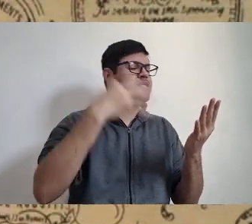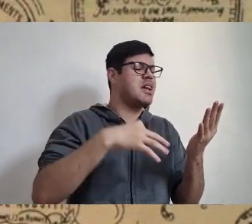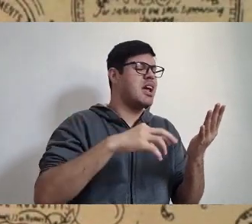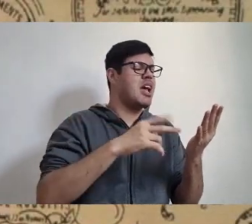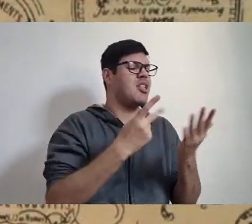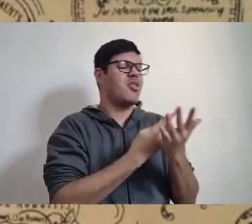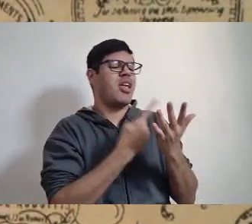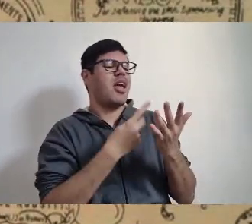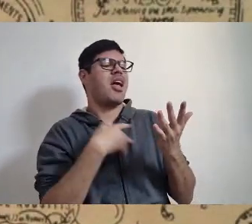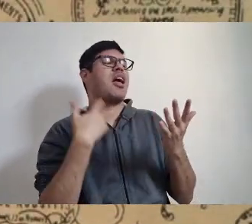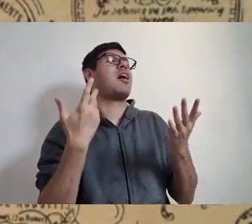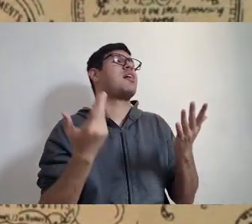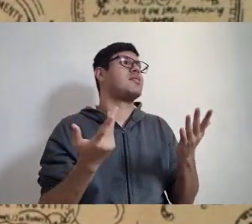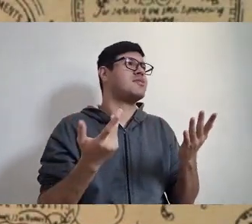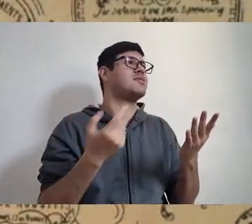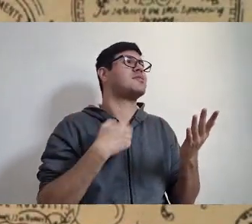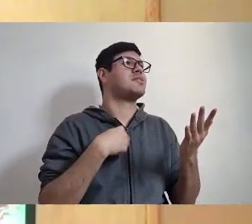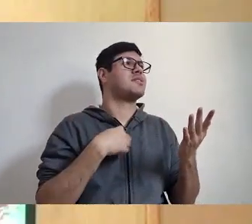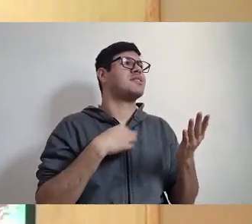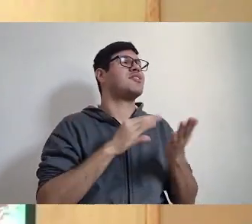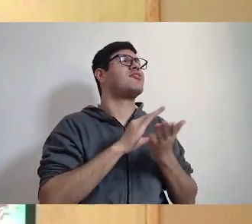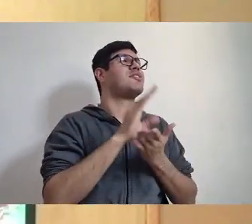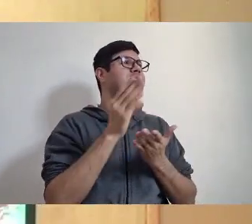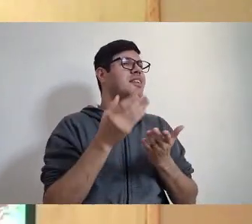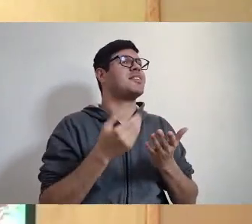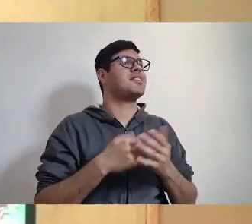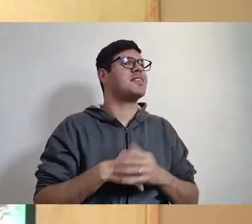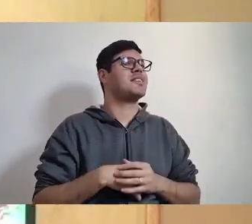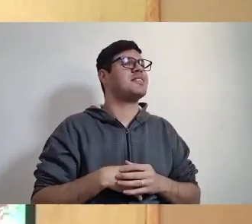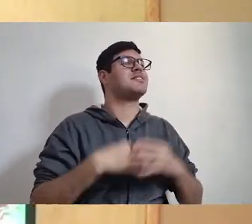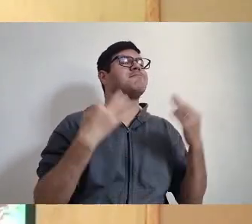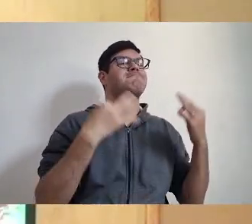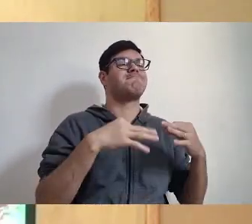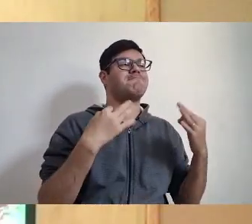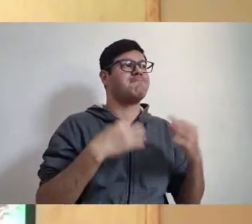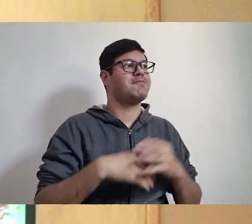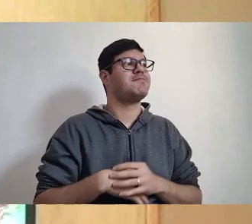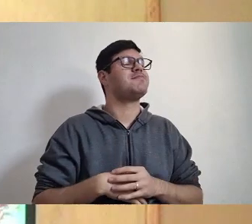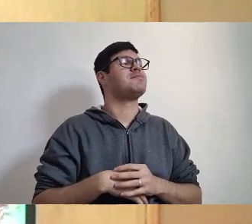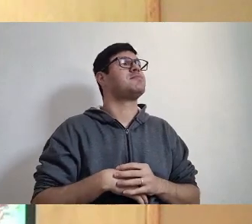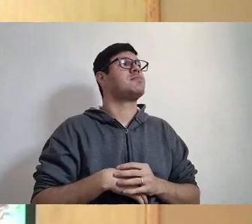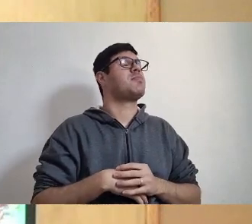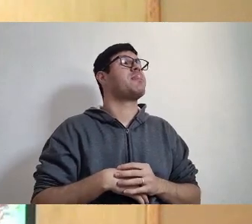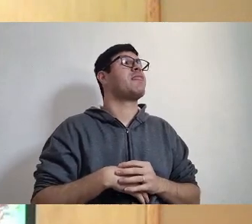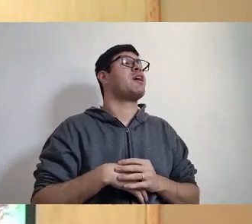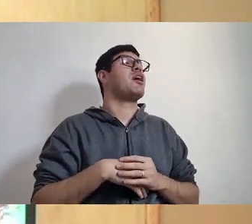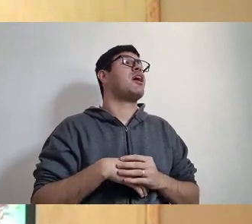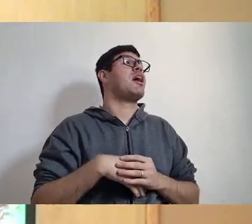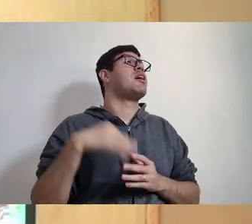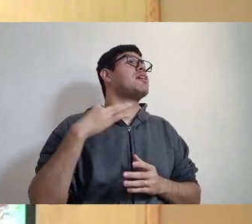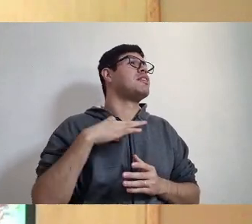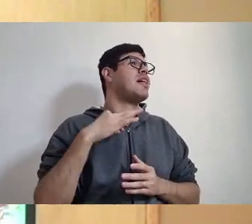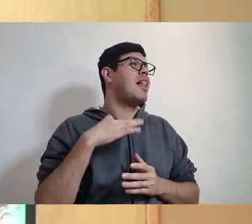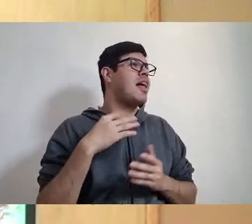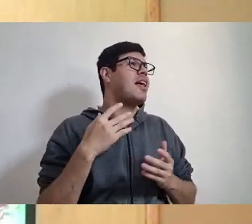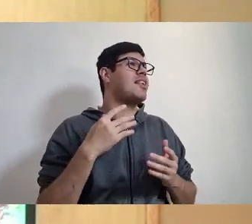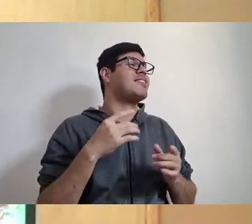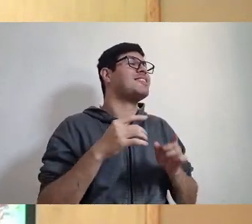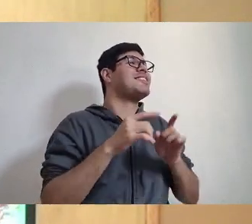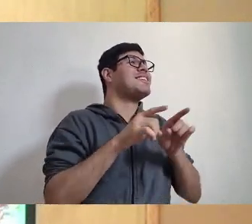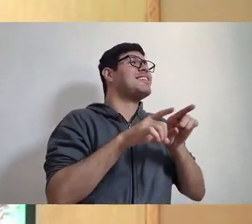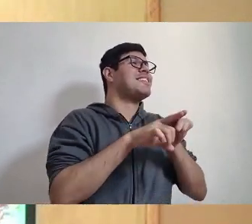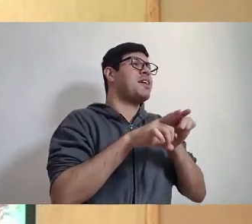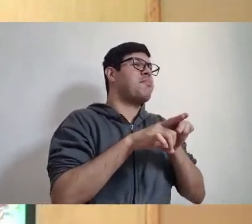está dispondo. Saber se não Finança. fere a Constituição. Exato, a finanças e tal. Então, hoje, eu me sinto segura nisso, porque